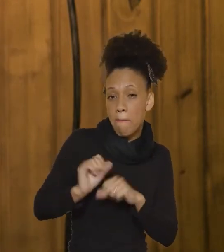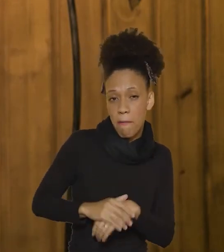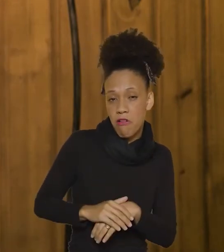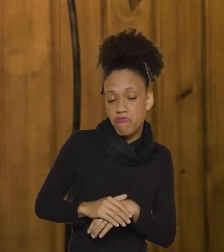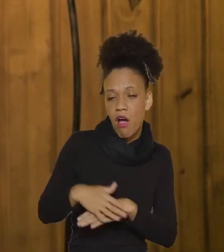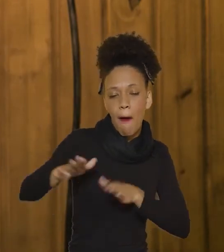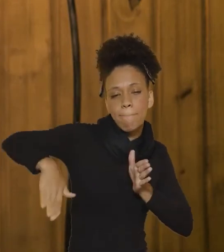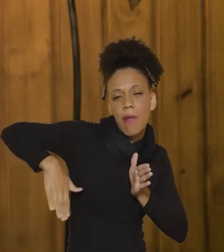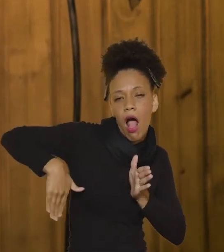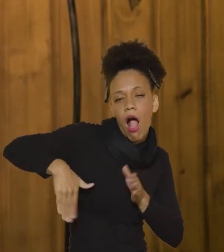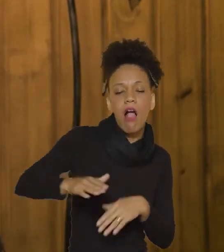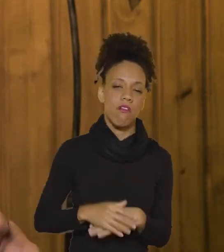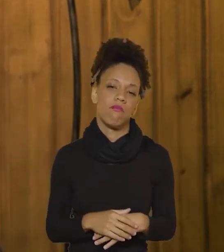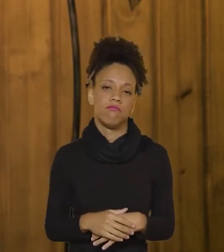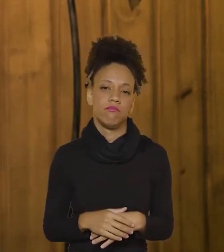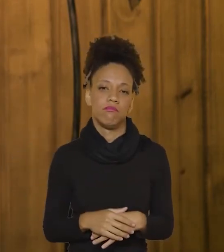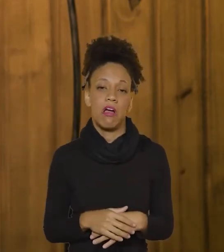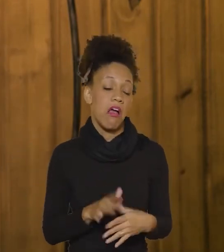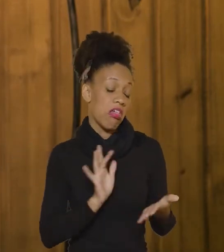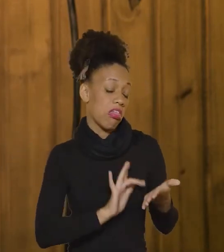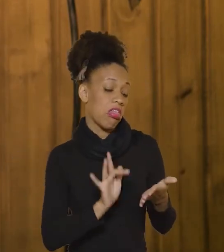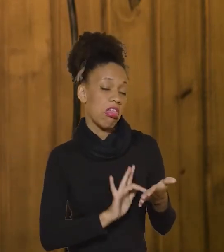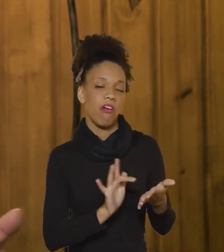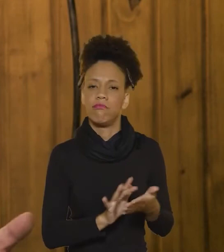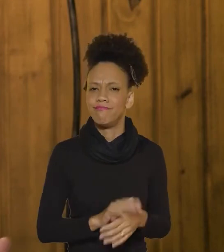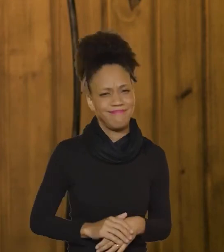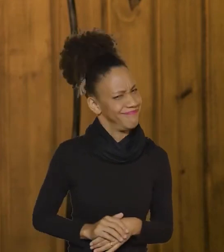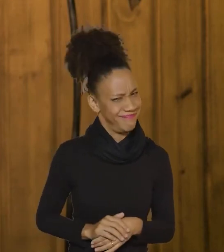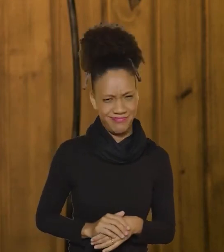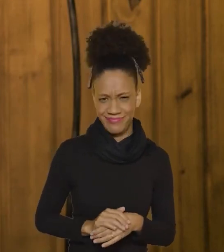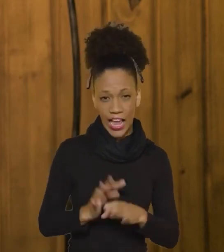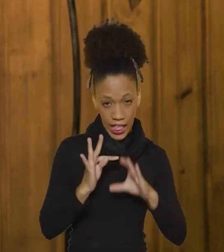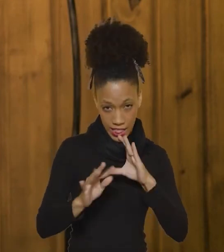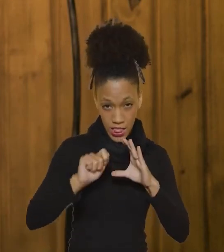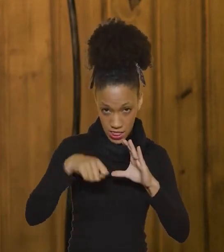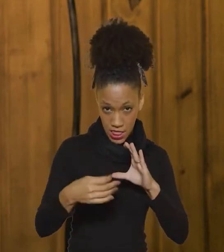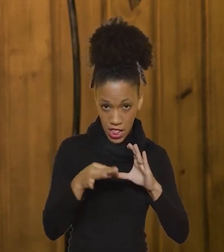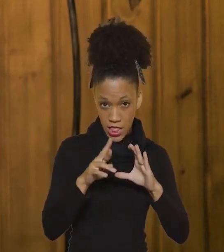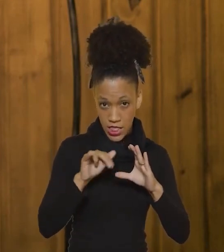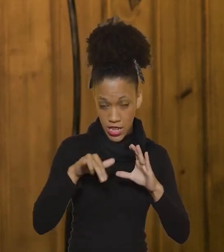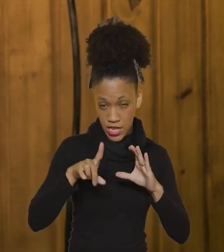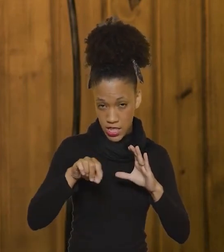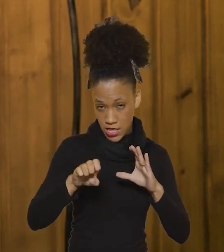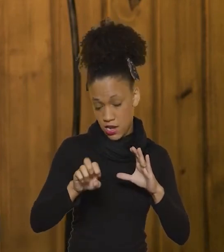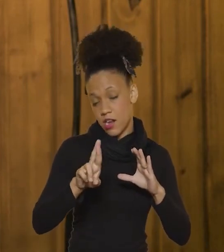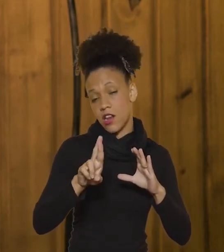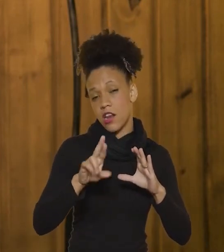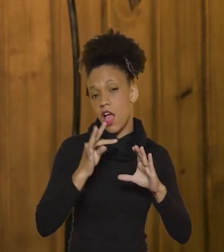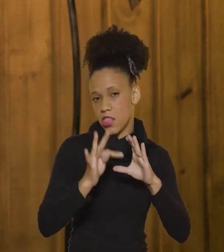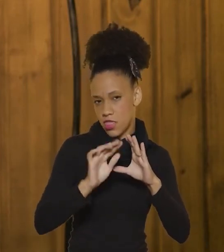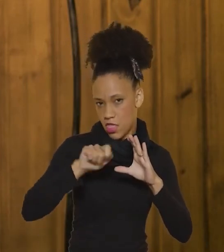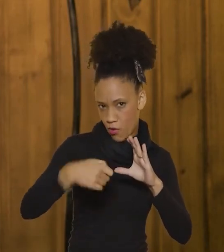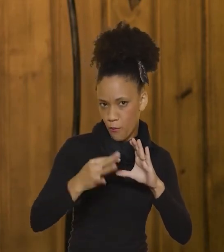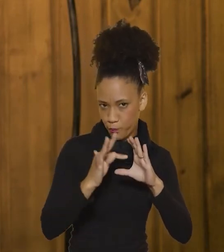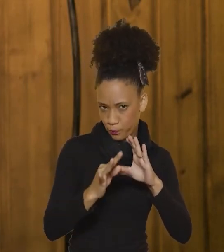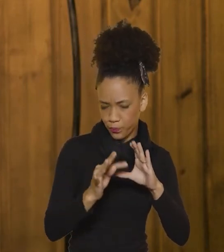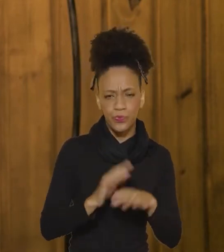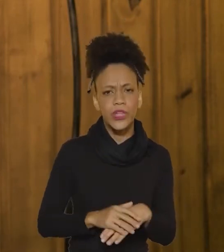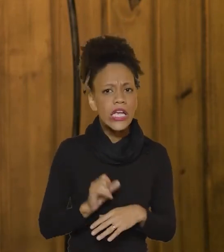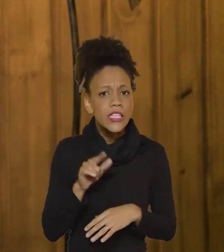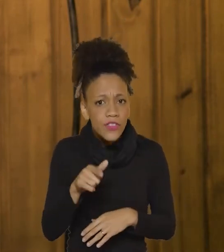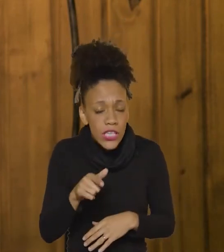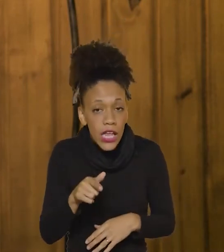3D pode operar um celular ao trade pode ter um emprego esse trade não vai se você tem o seu emprego aí tá sonhando em ser Trader